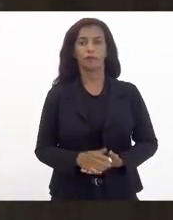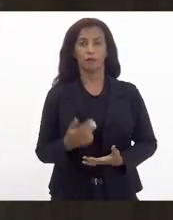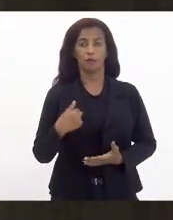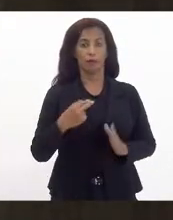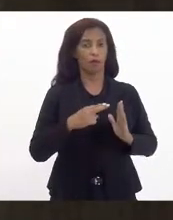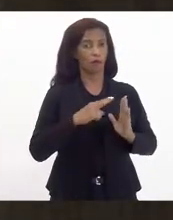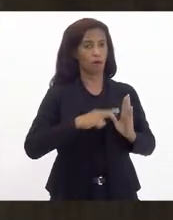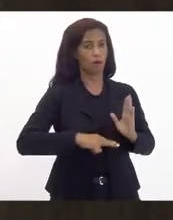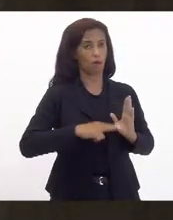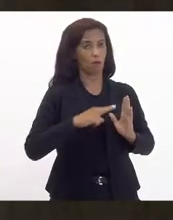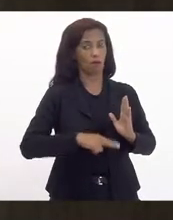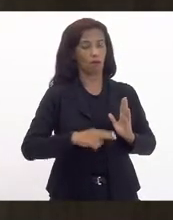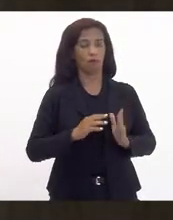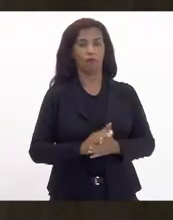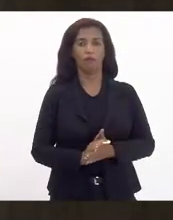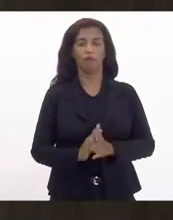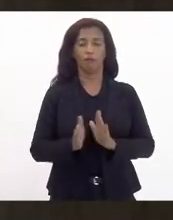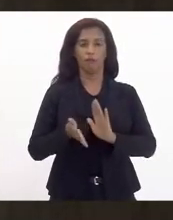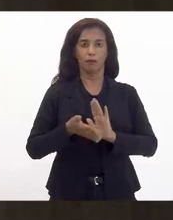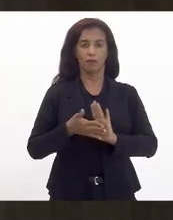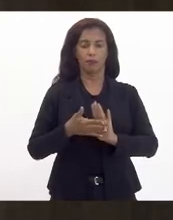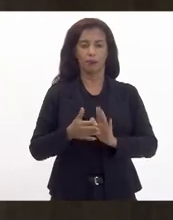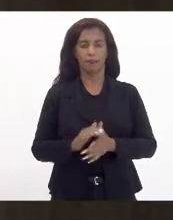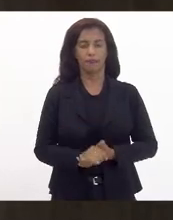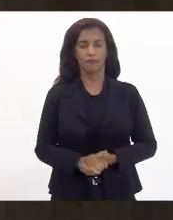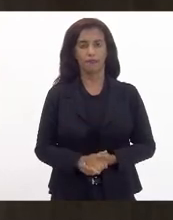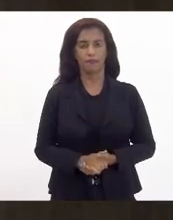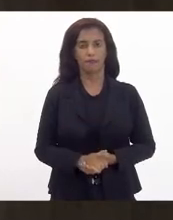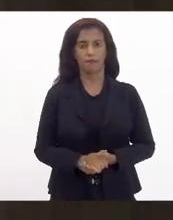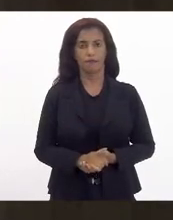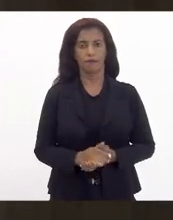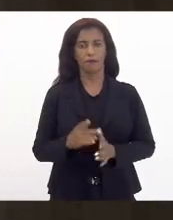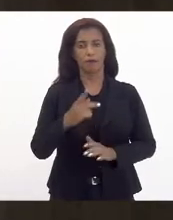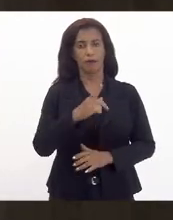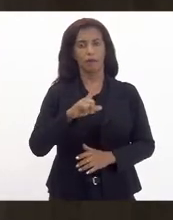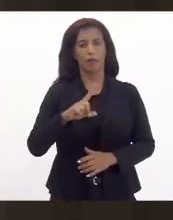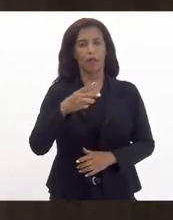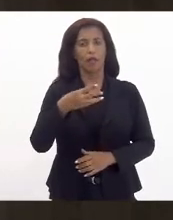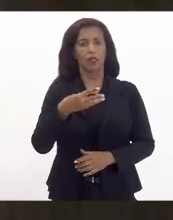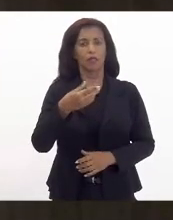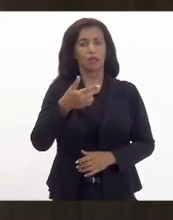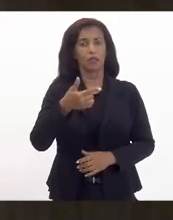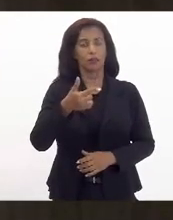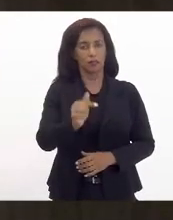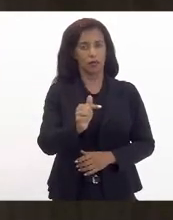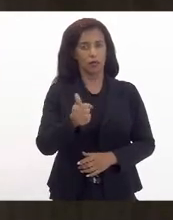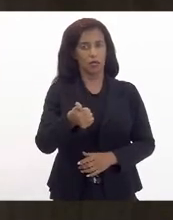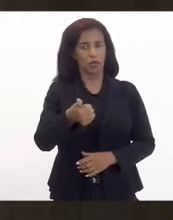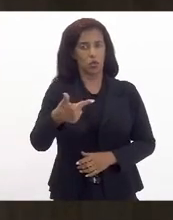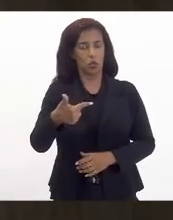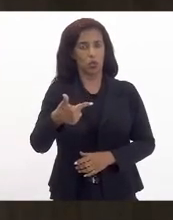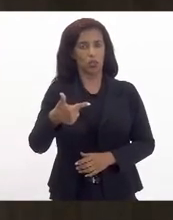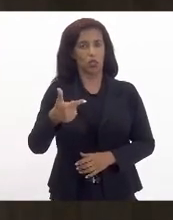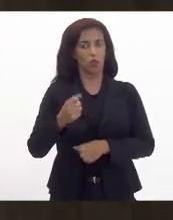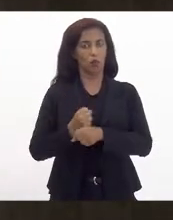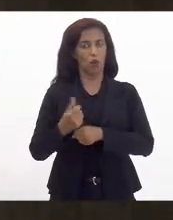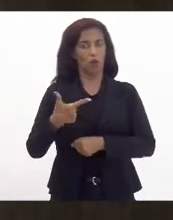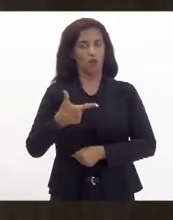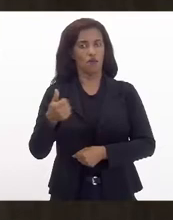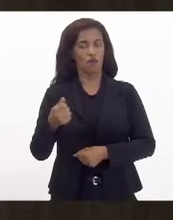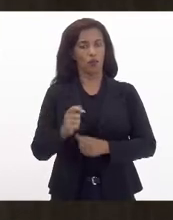lesse aqui o parecer projeto de lei 37 12 de 21